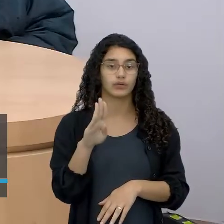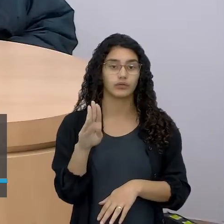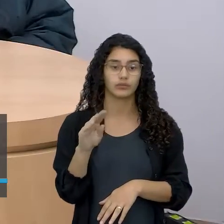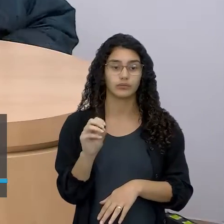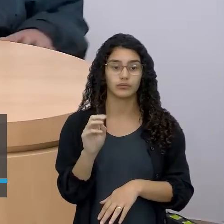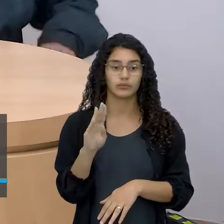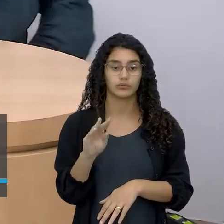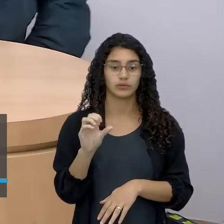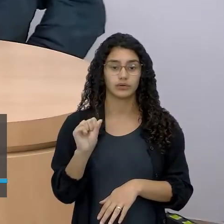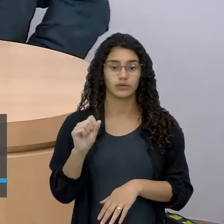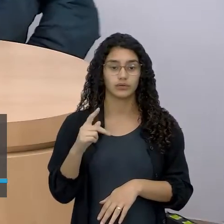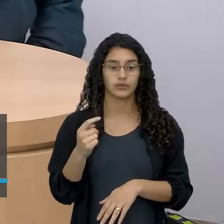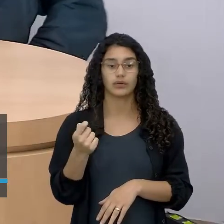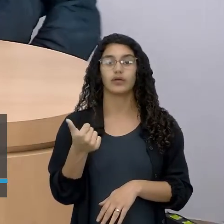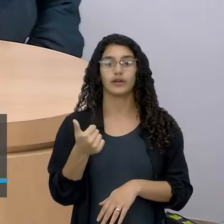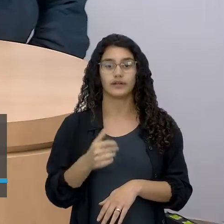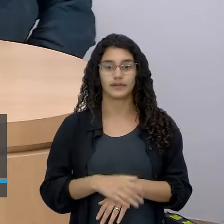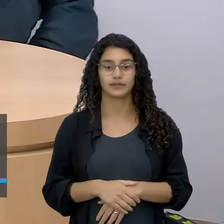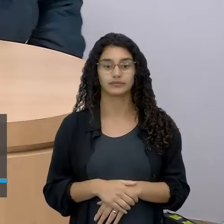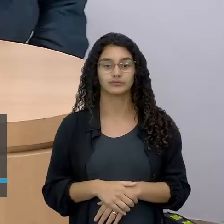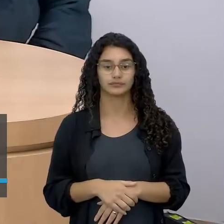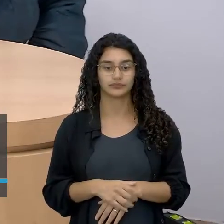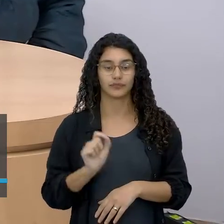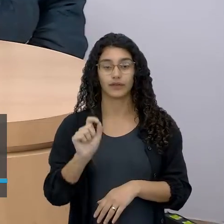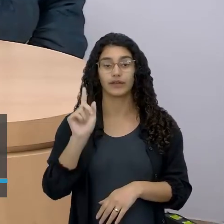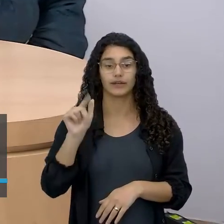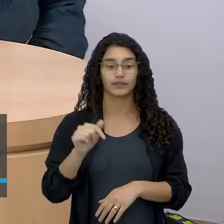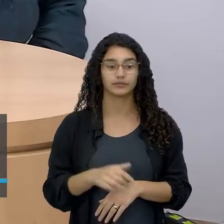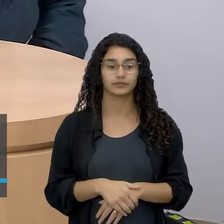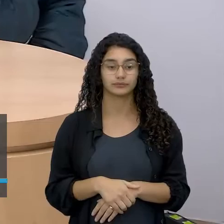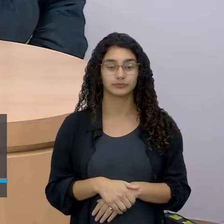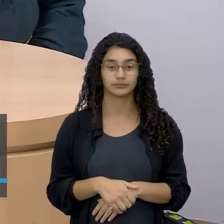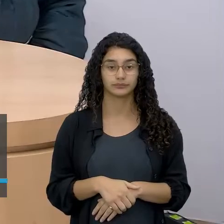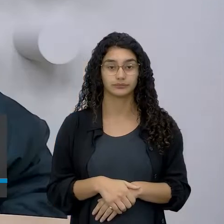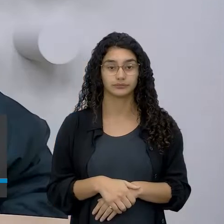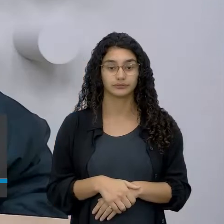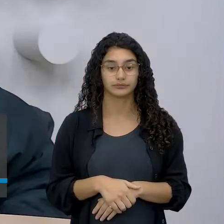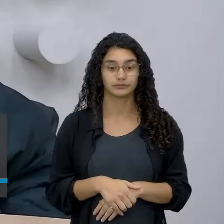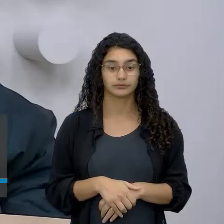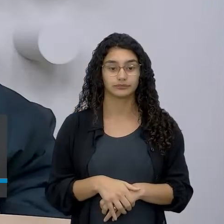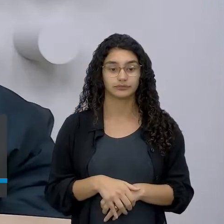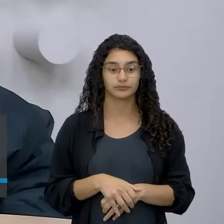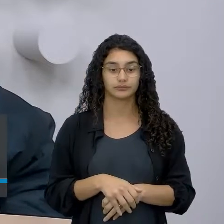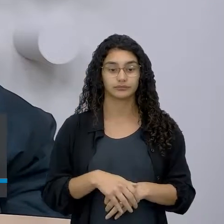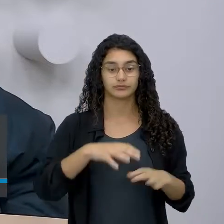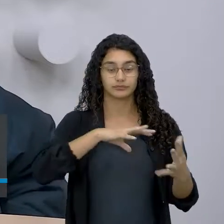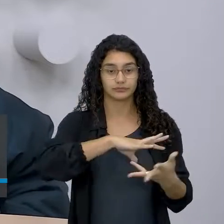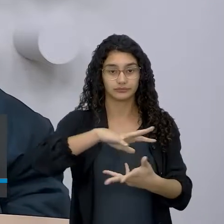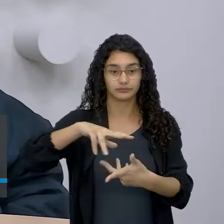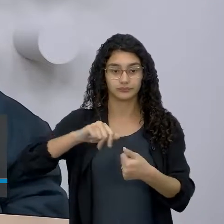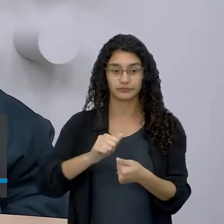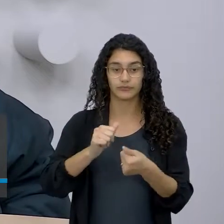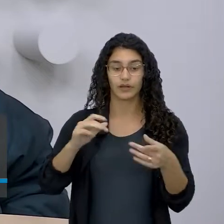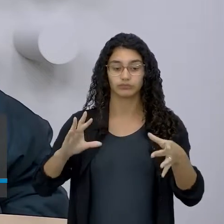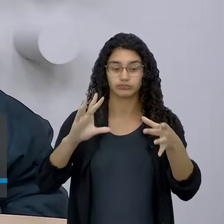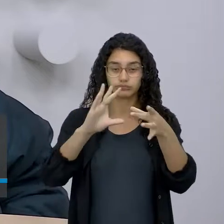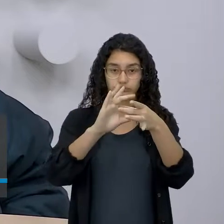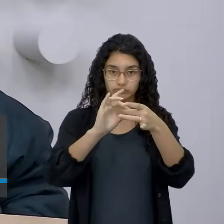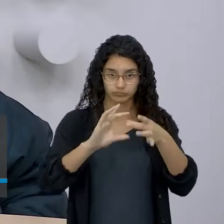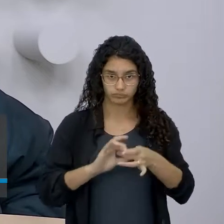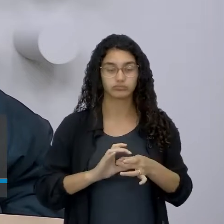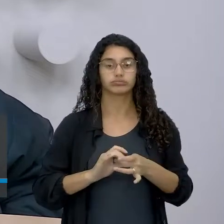Mas, enfim... Quase, né? Quase. O que é globalização? Olha, o mundo cada vez mais interligado,